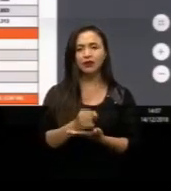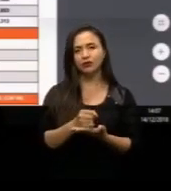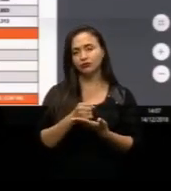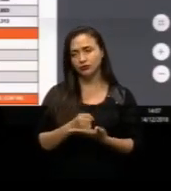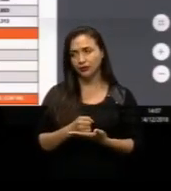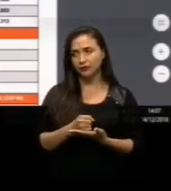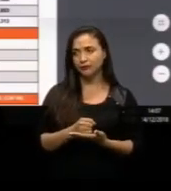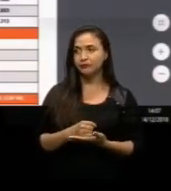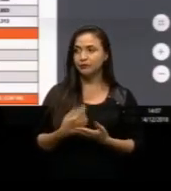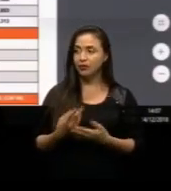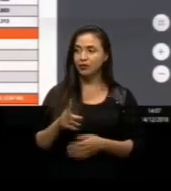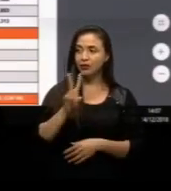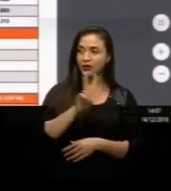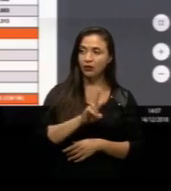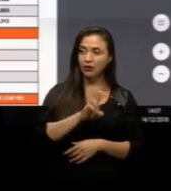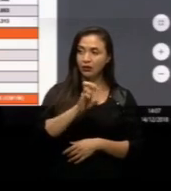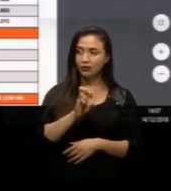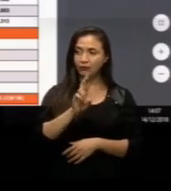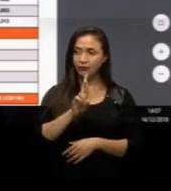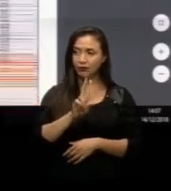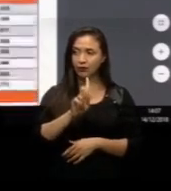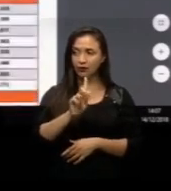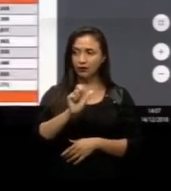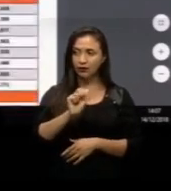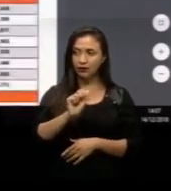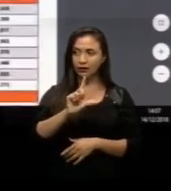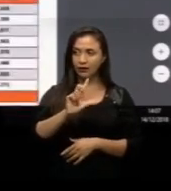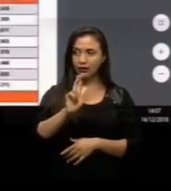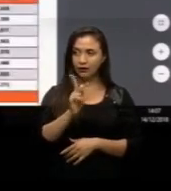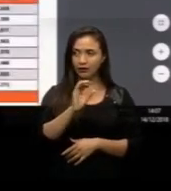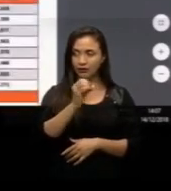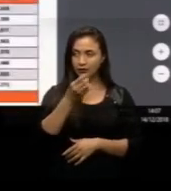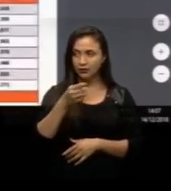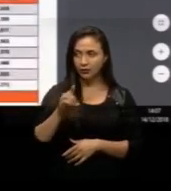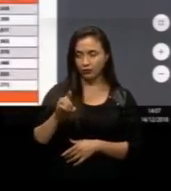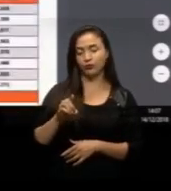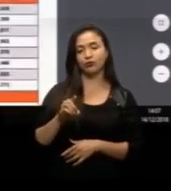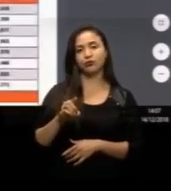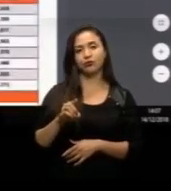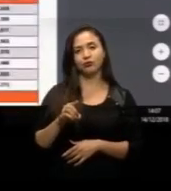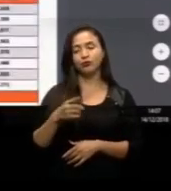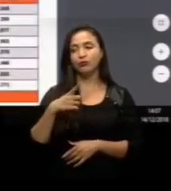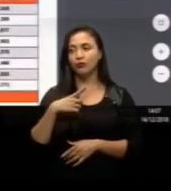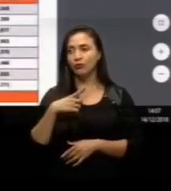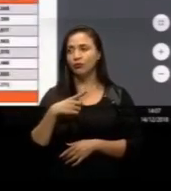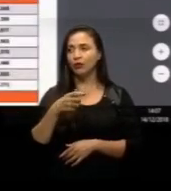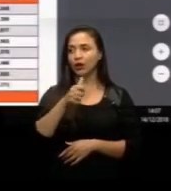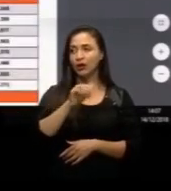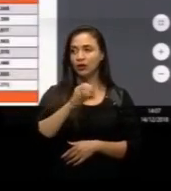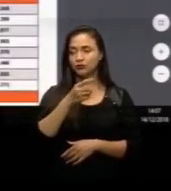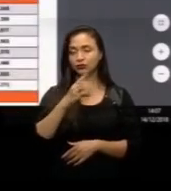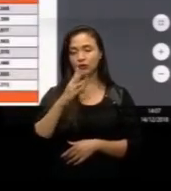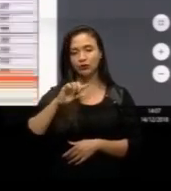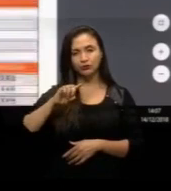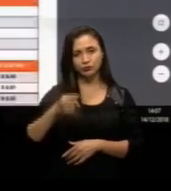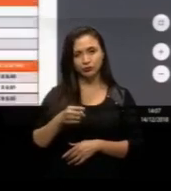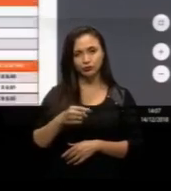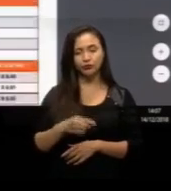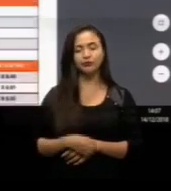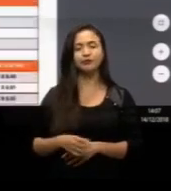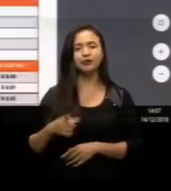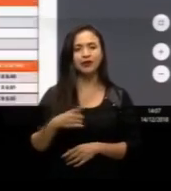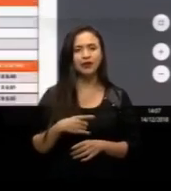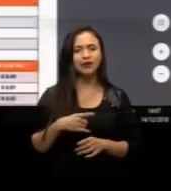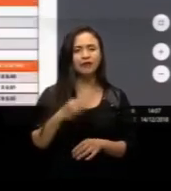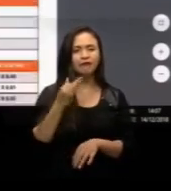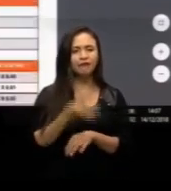só, o vergalhão, essa daqui é a tabela da Gerdau. Ela é Gerdau, é o aço 4000, né, ferragem armada sob medida,